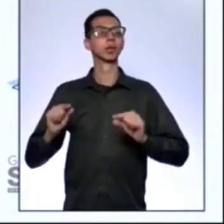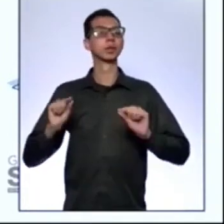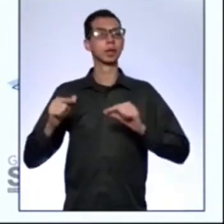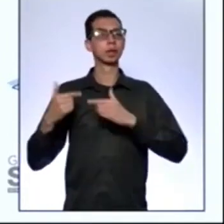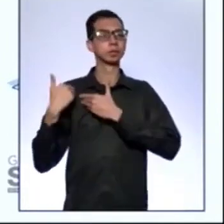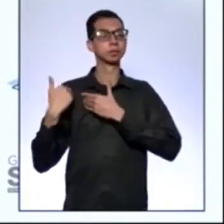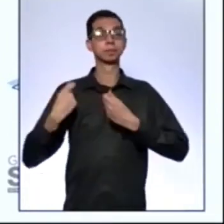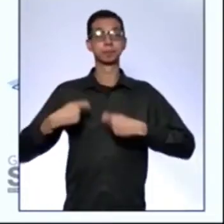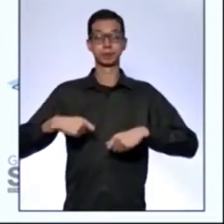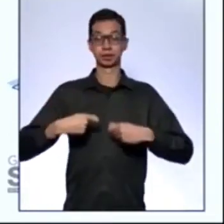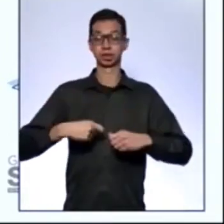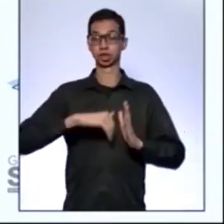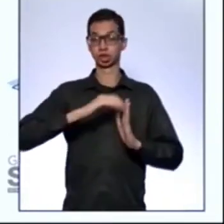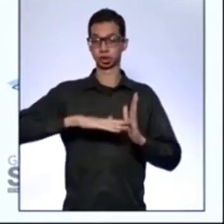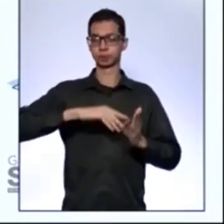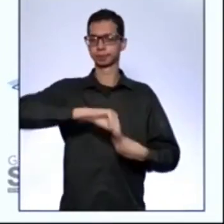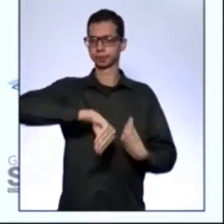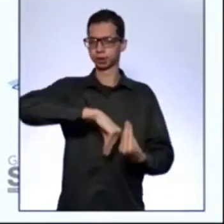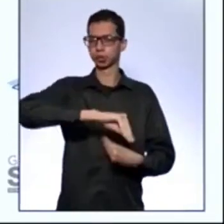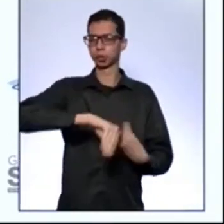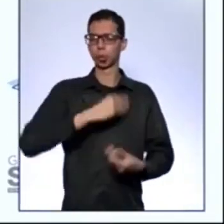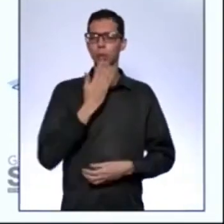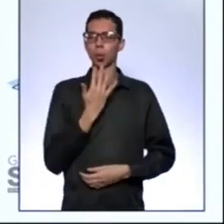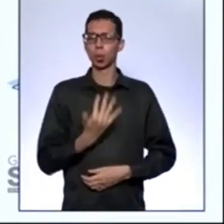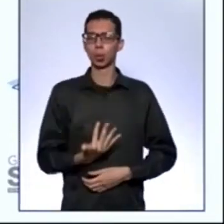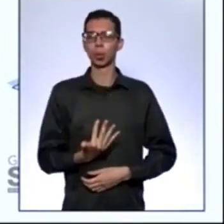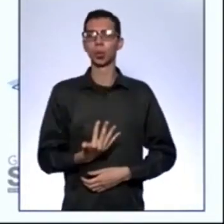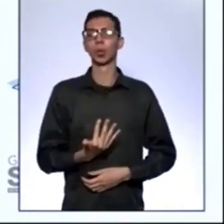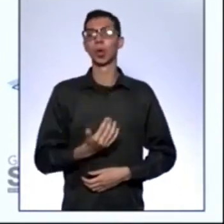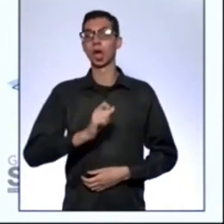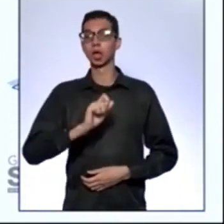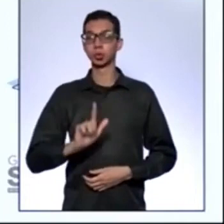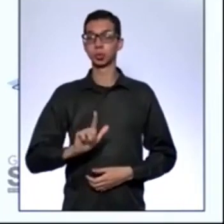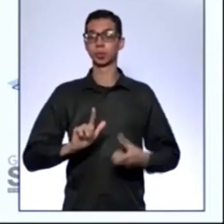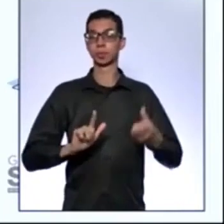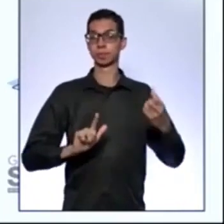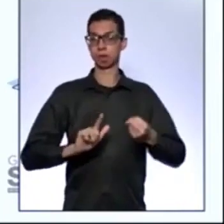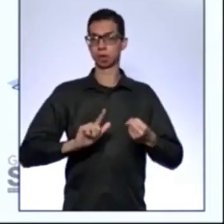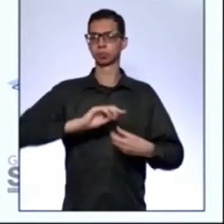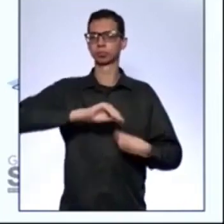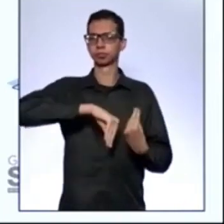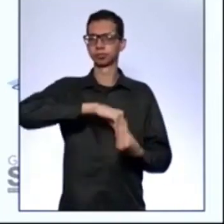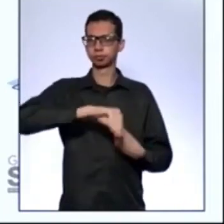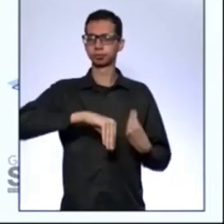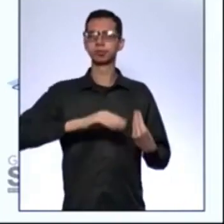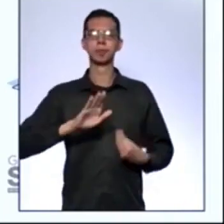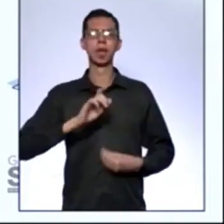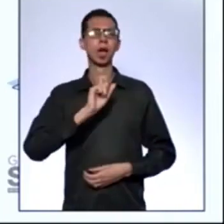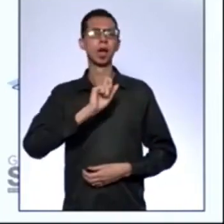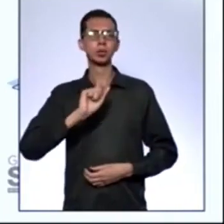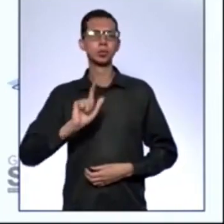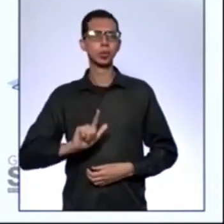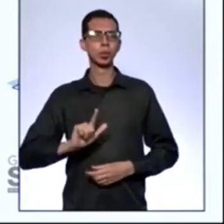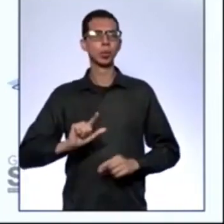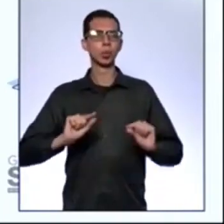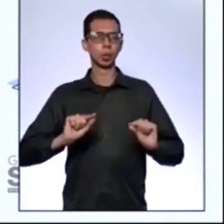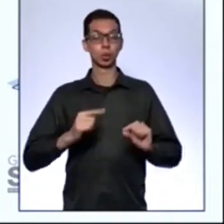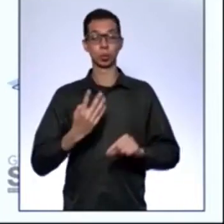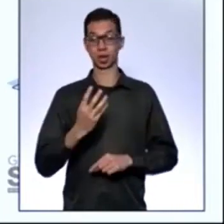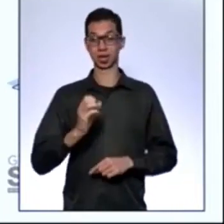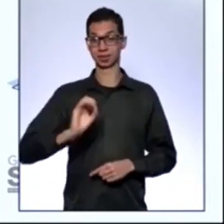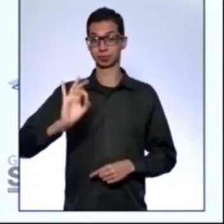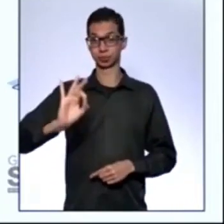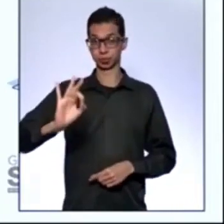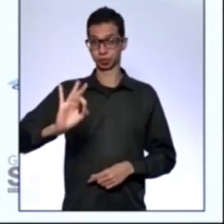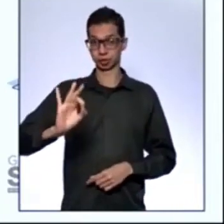mistura adequada de tintas não compondo tons de azul e branco o Tom Azul representa a quarenta por